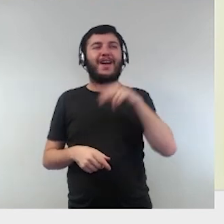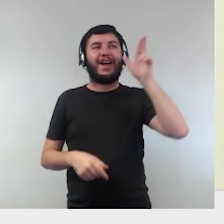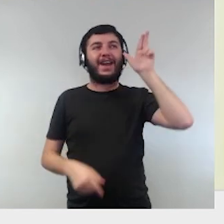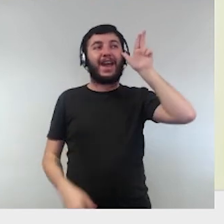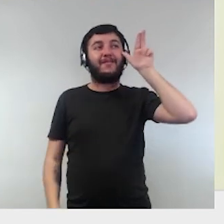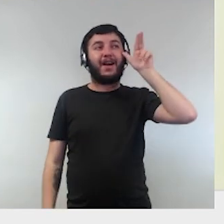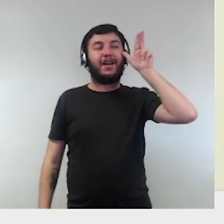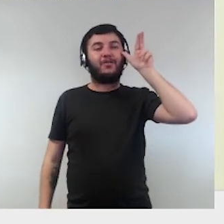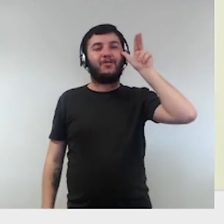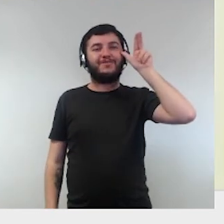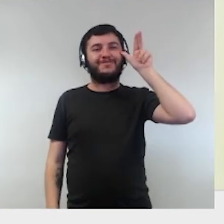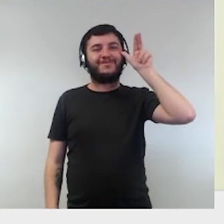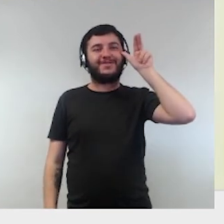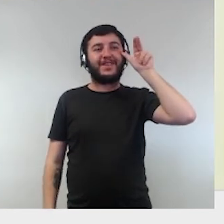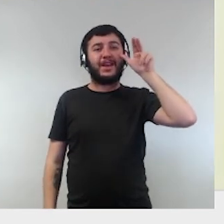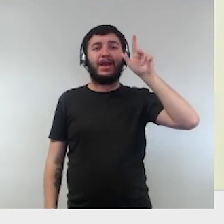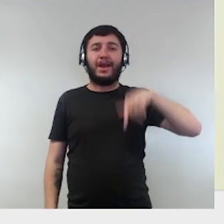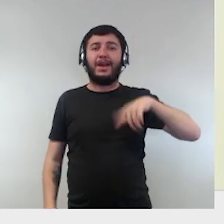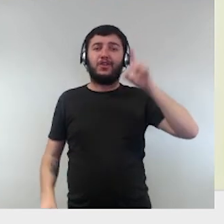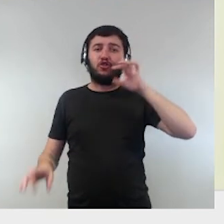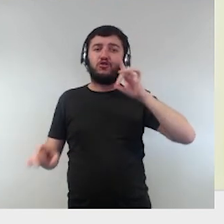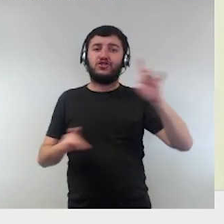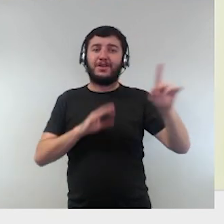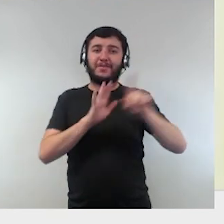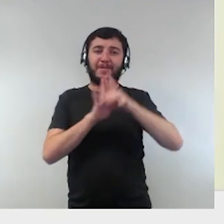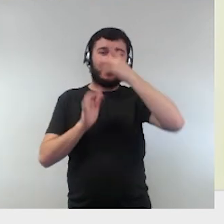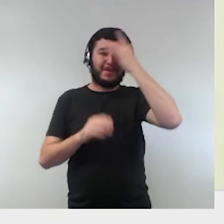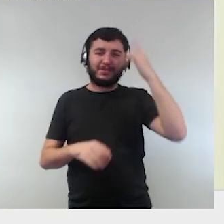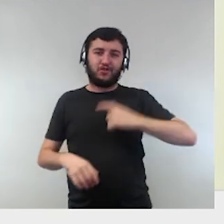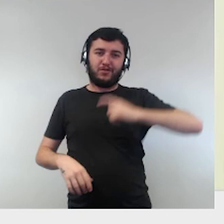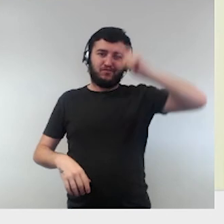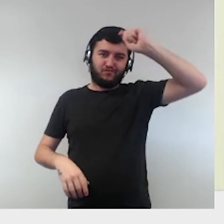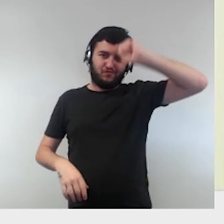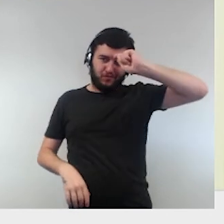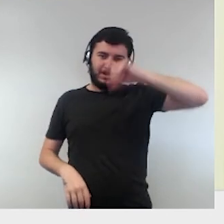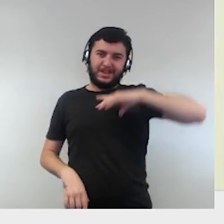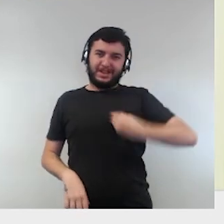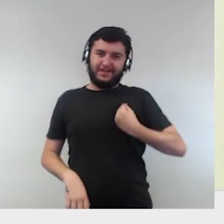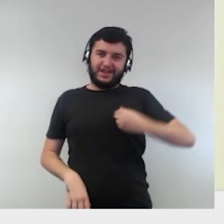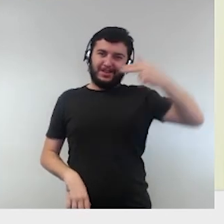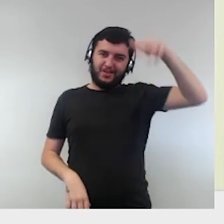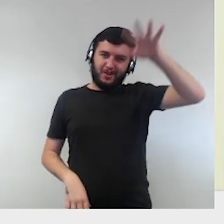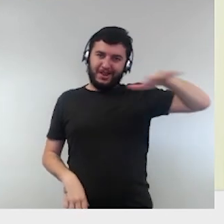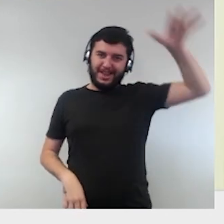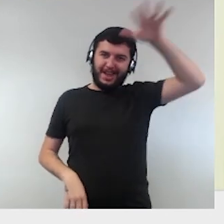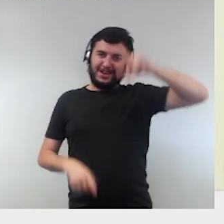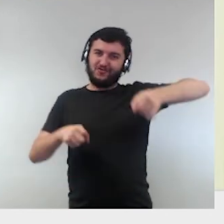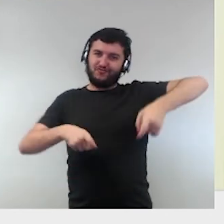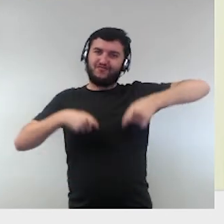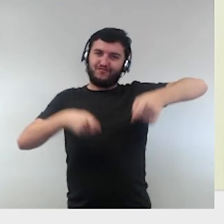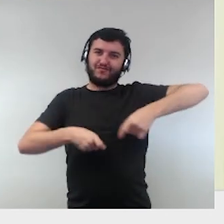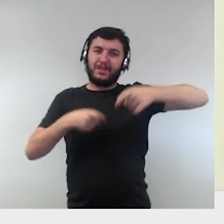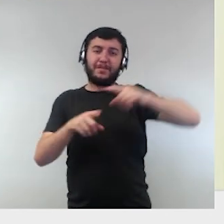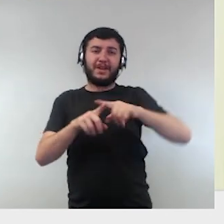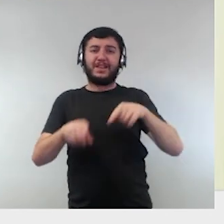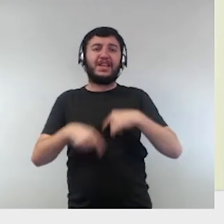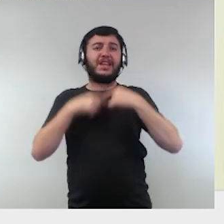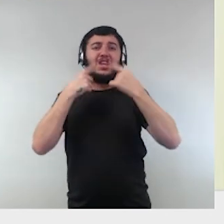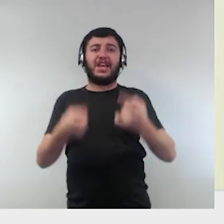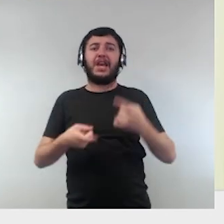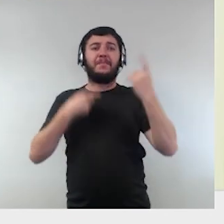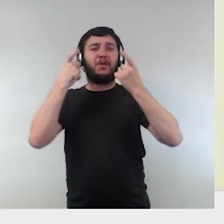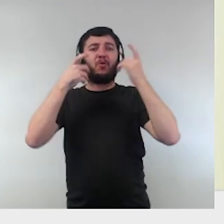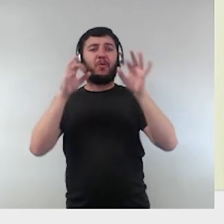nordestino, e ninguém se preocupa com esses bois que morrem de fome e sede, já que eles são a grande, imensa maioria do que há